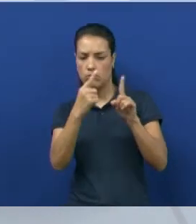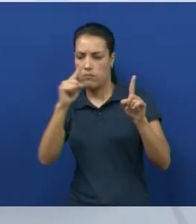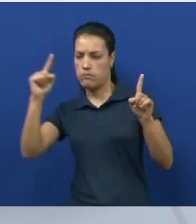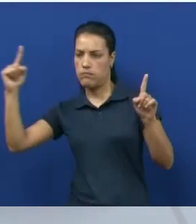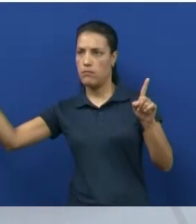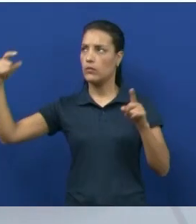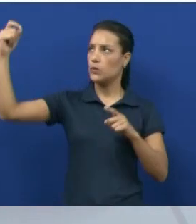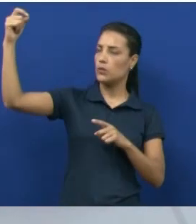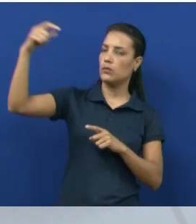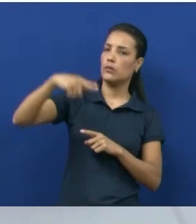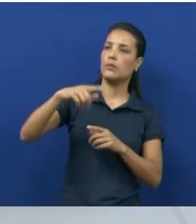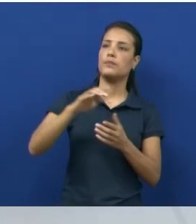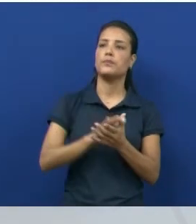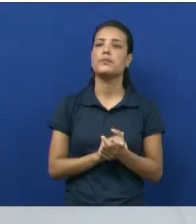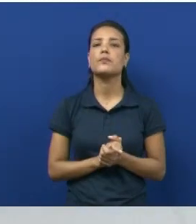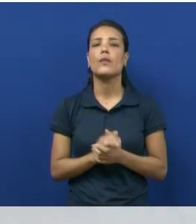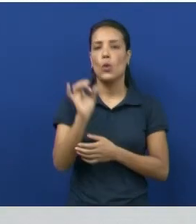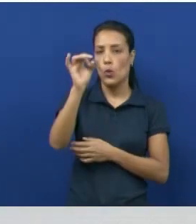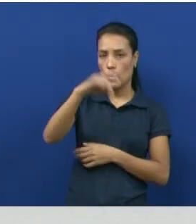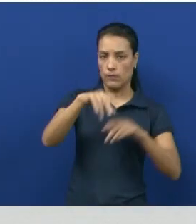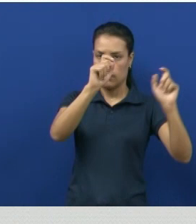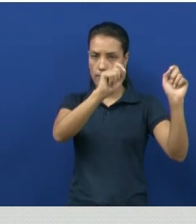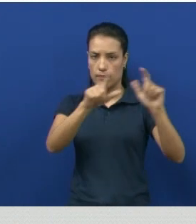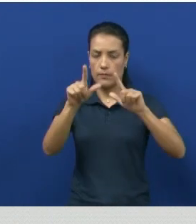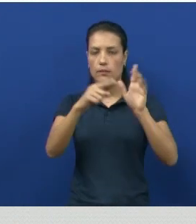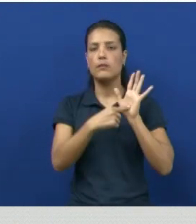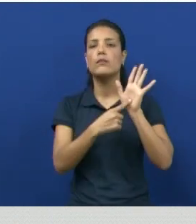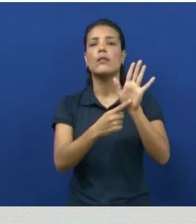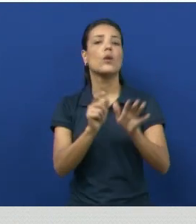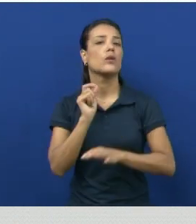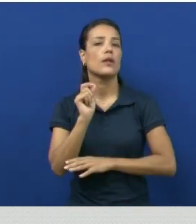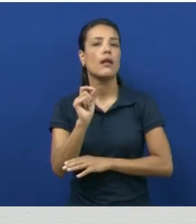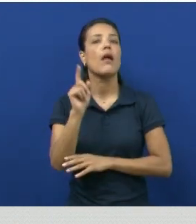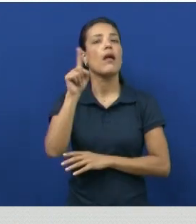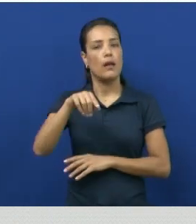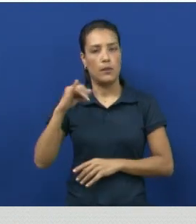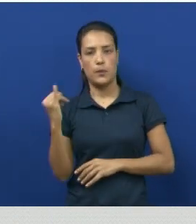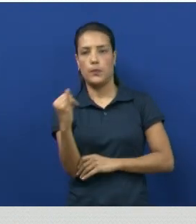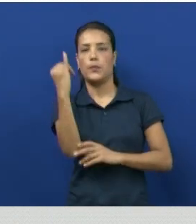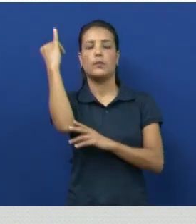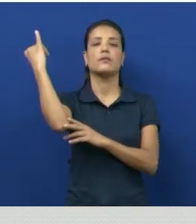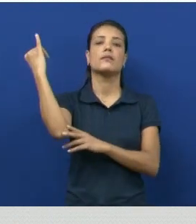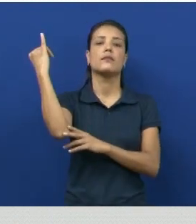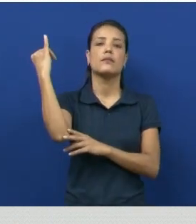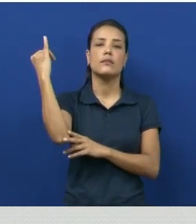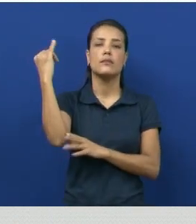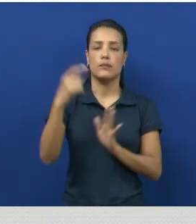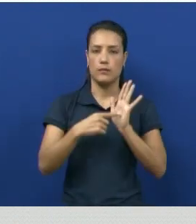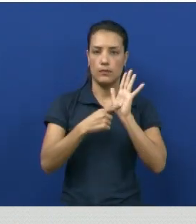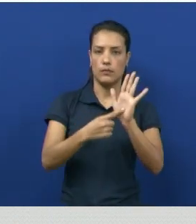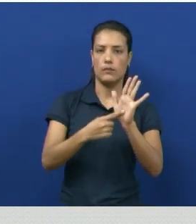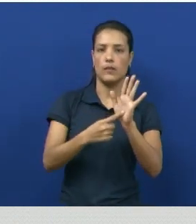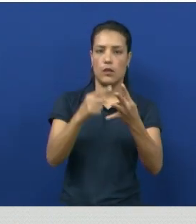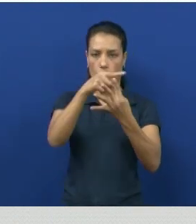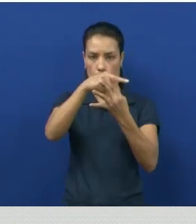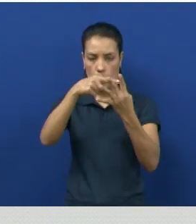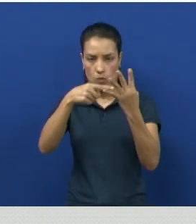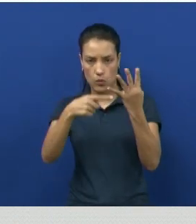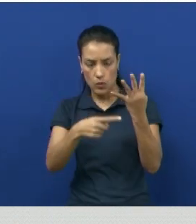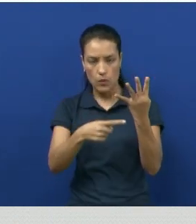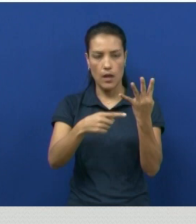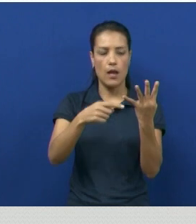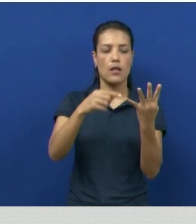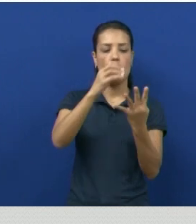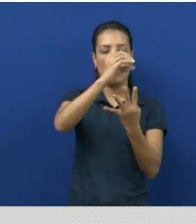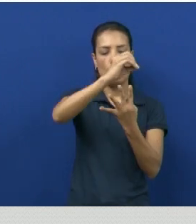para vocês, nesse último slide, a gente vê o seguinte, que é importante a gente ter essa classificação bem clara. Os 4 primeiros planetas são aqueles que têm